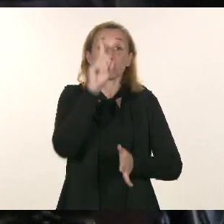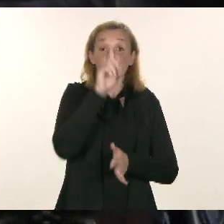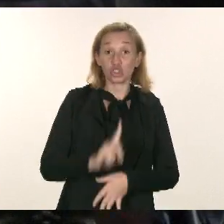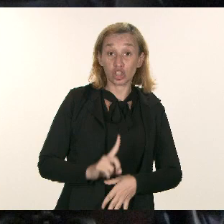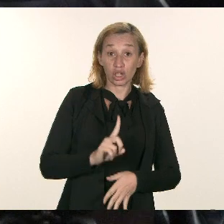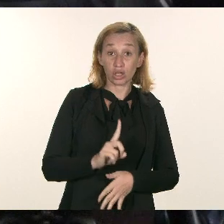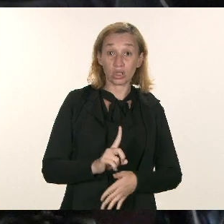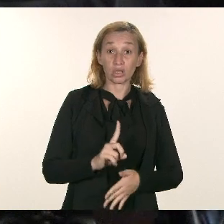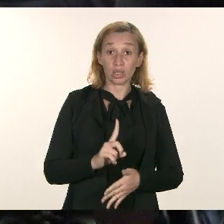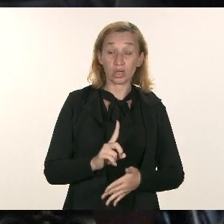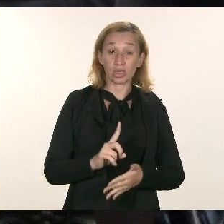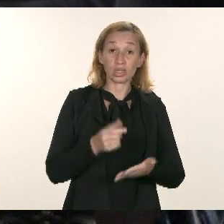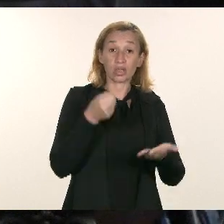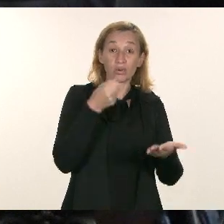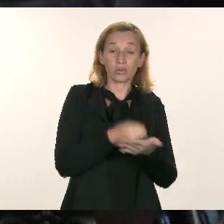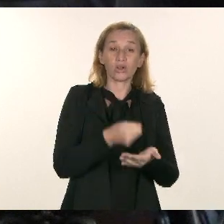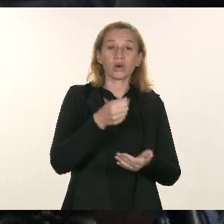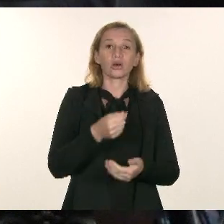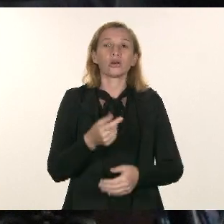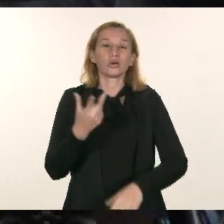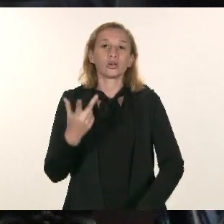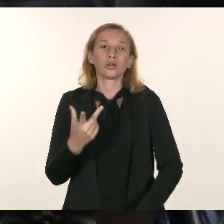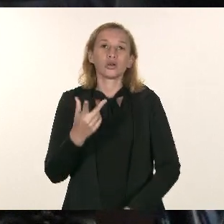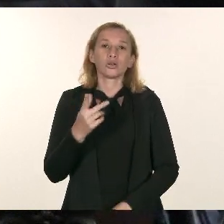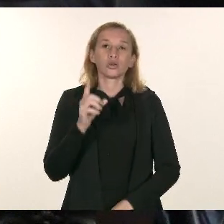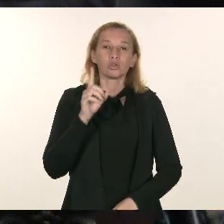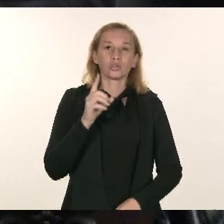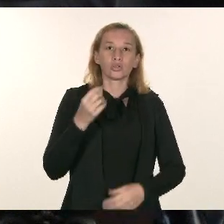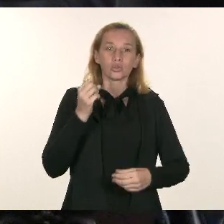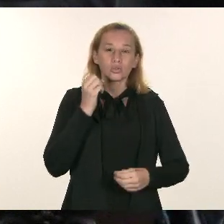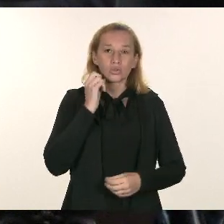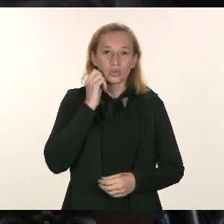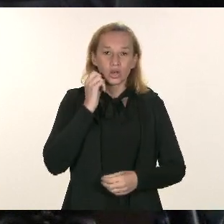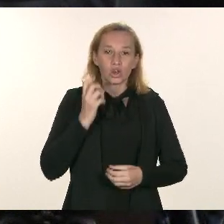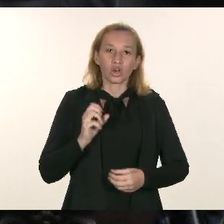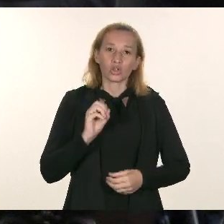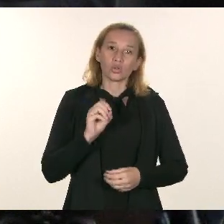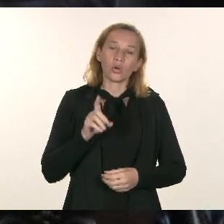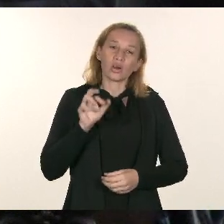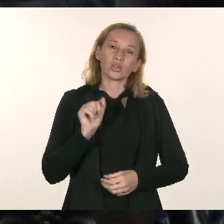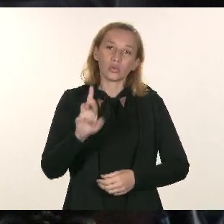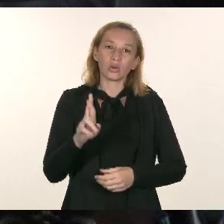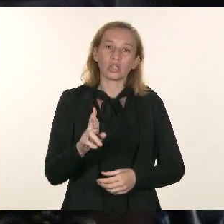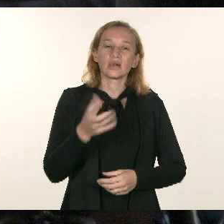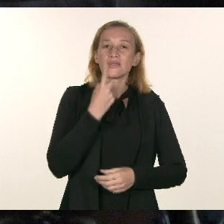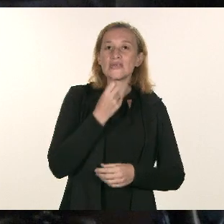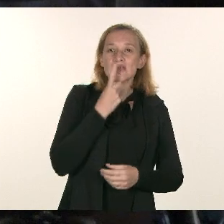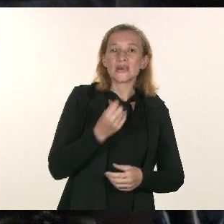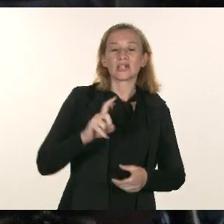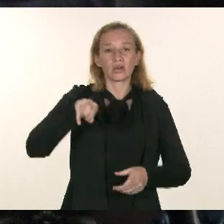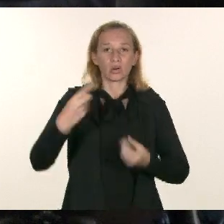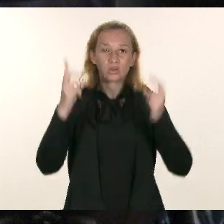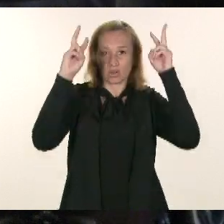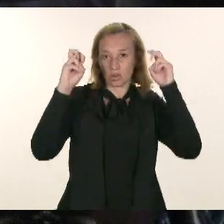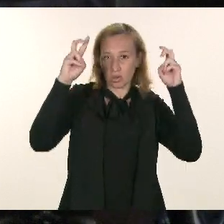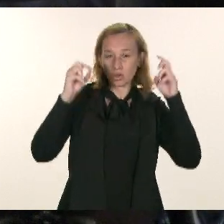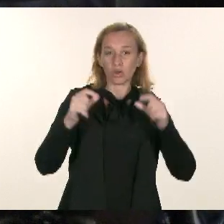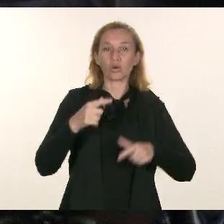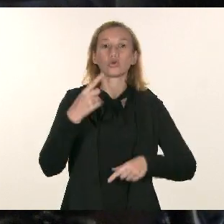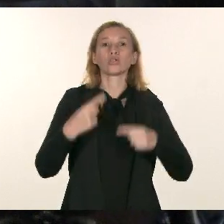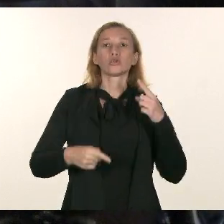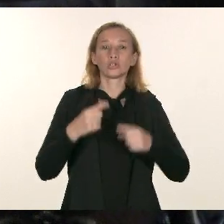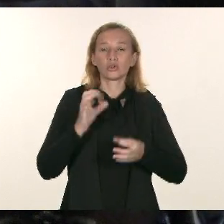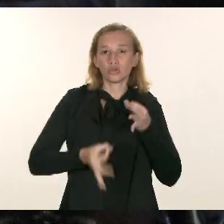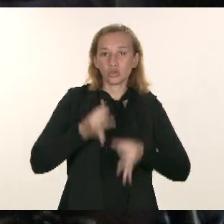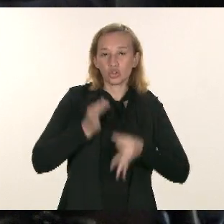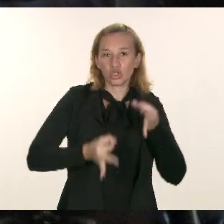serem usufruídos pelos doadores de sangue no âmbito do Estado do Rio de Janeiro e da outras providências. Pendendo de pareceres das comissões de Constituição, Justiça, de Saúde,